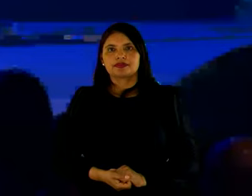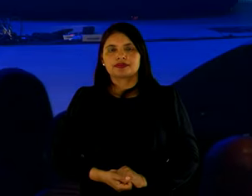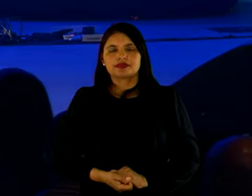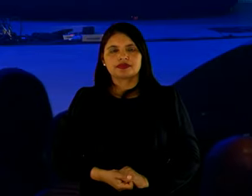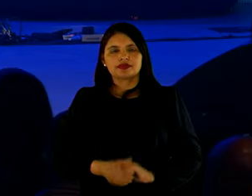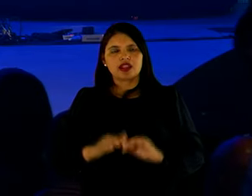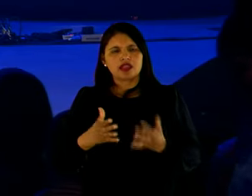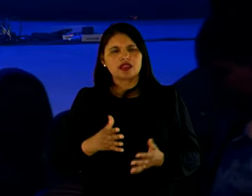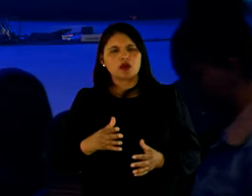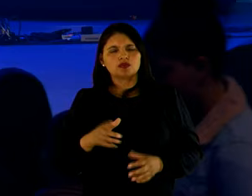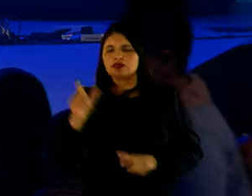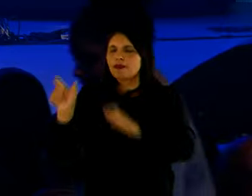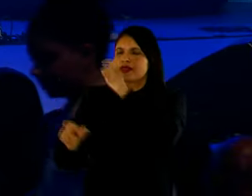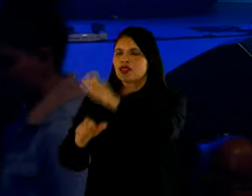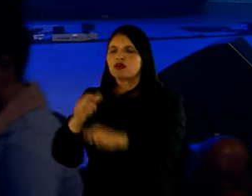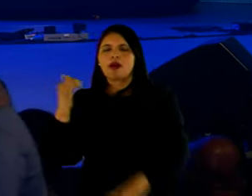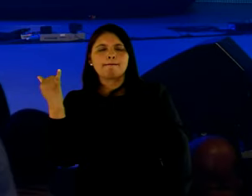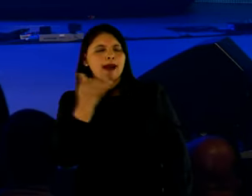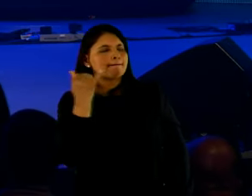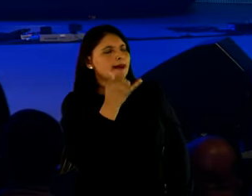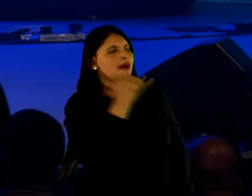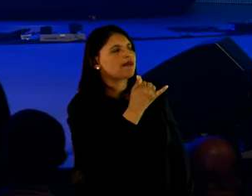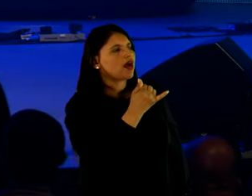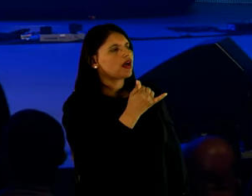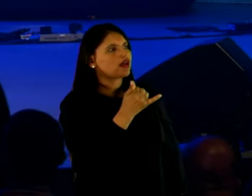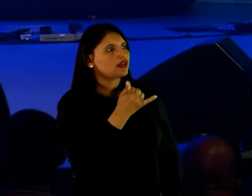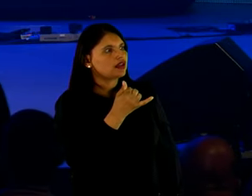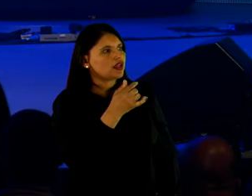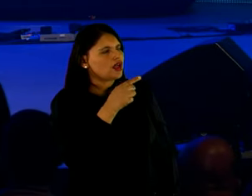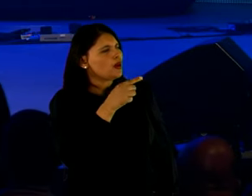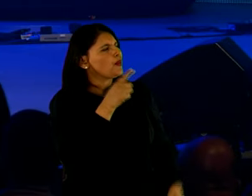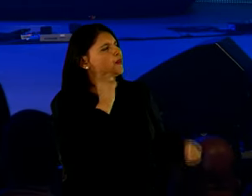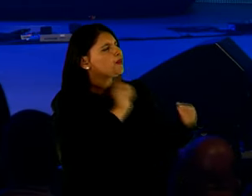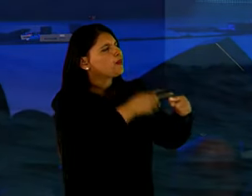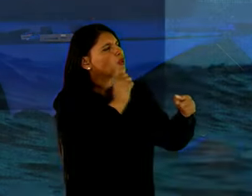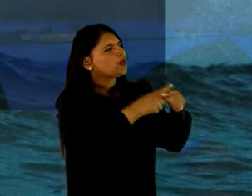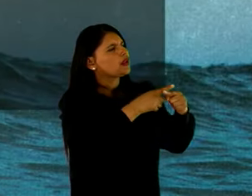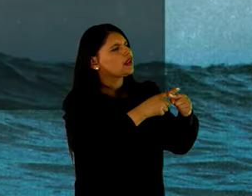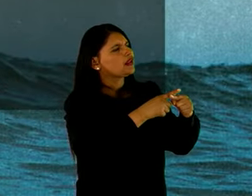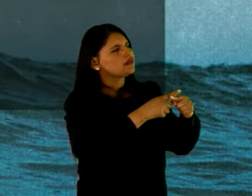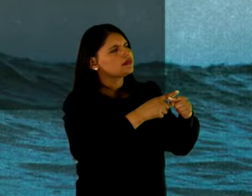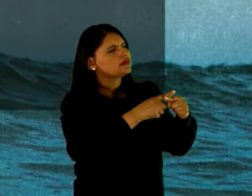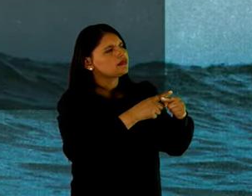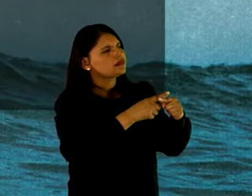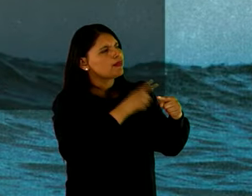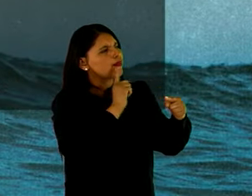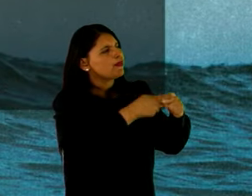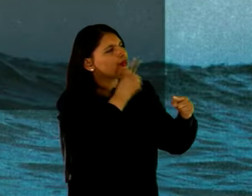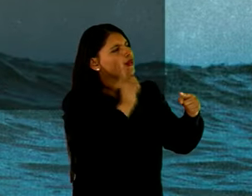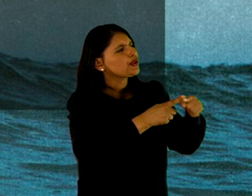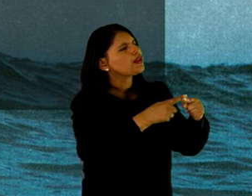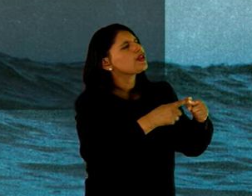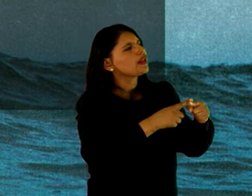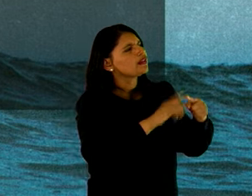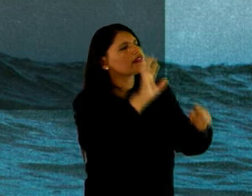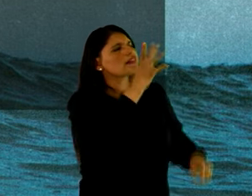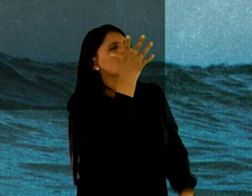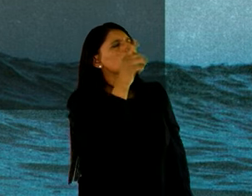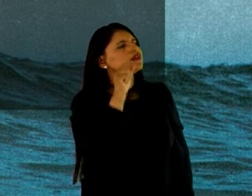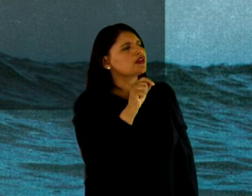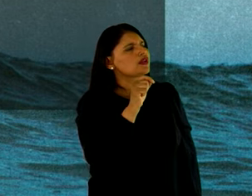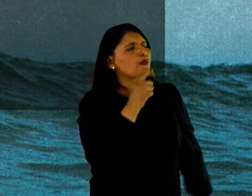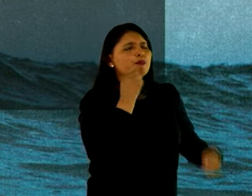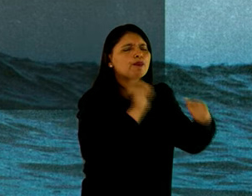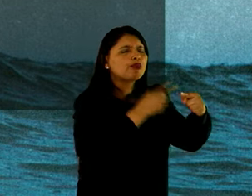Então lhe disseram: "Declara-nos tu agora. Por causa de quem nos sobreveio